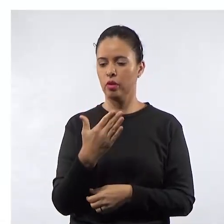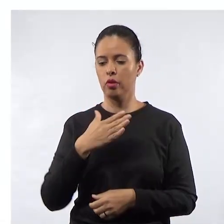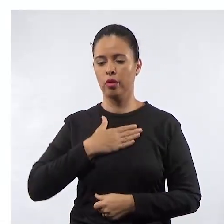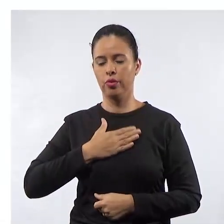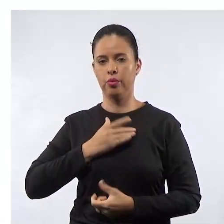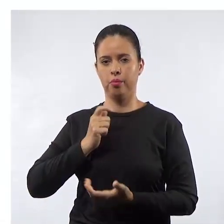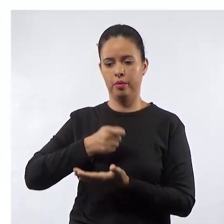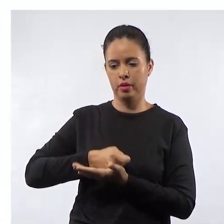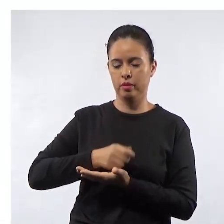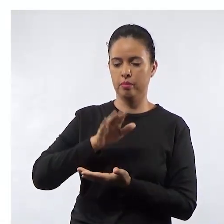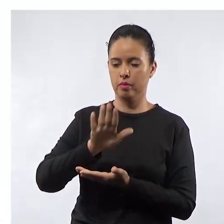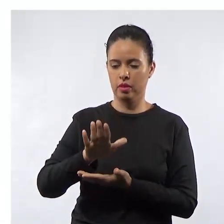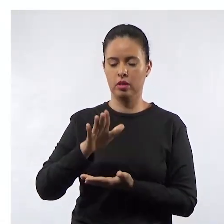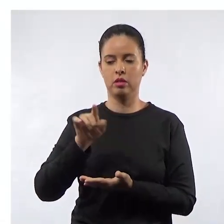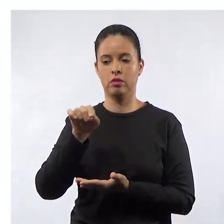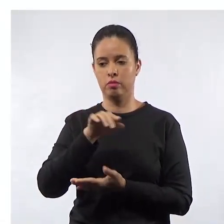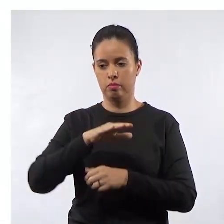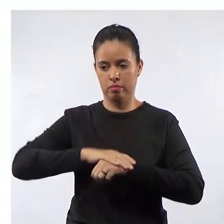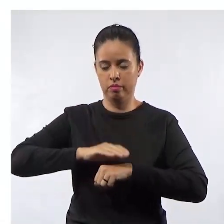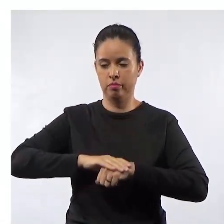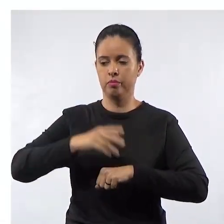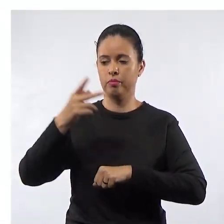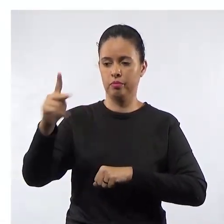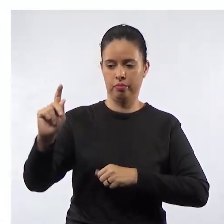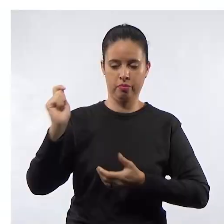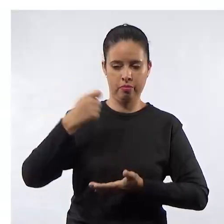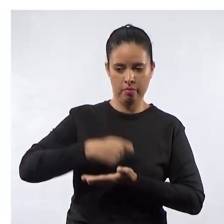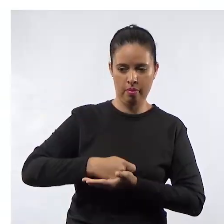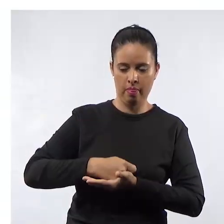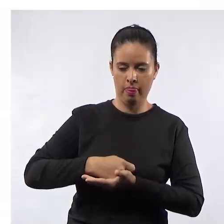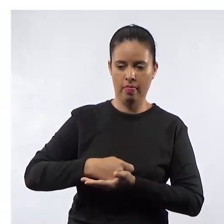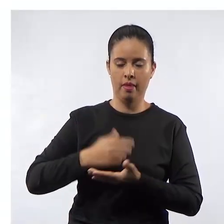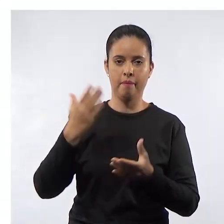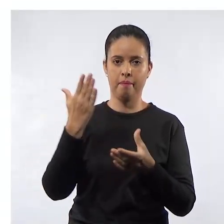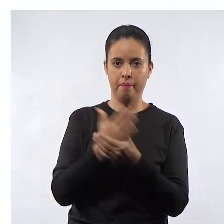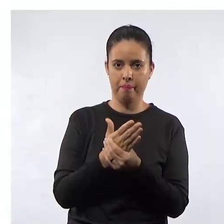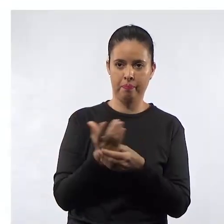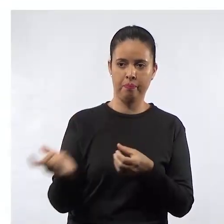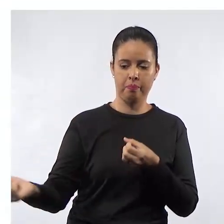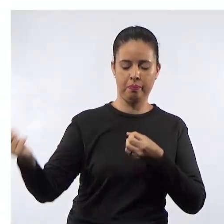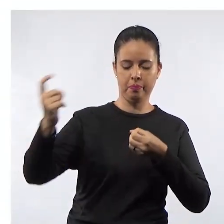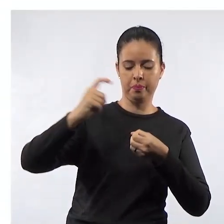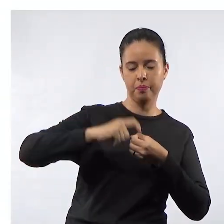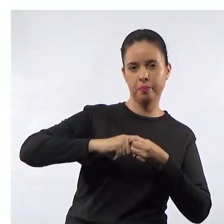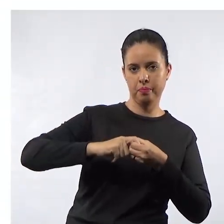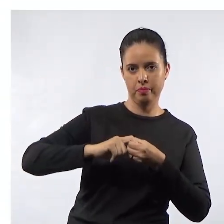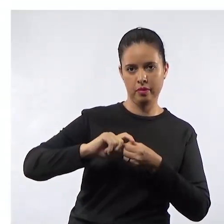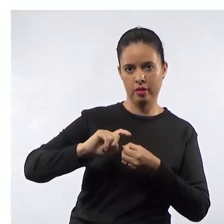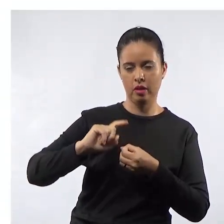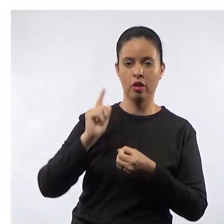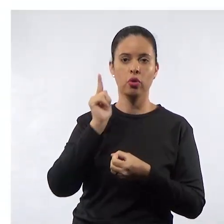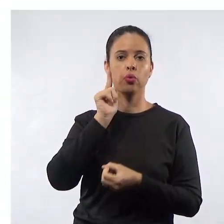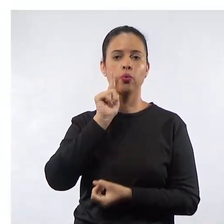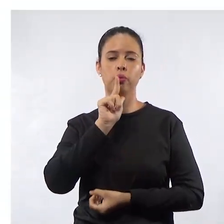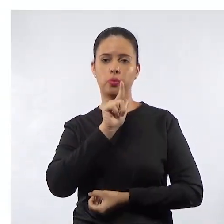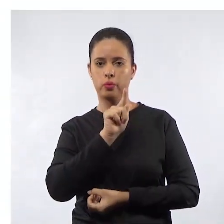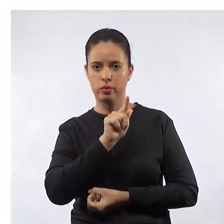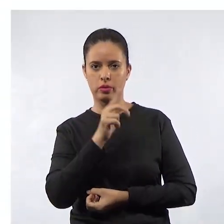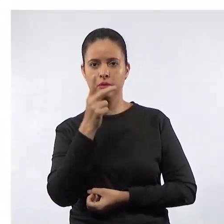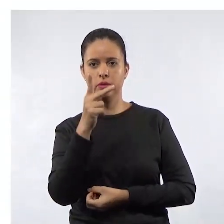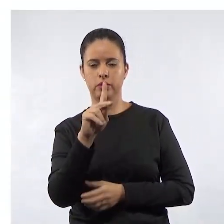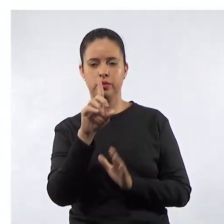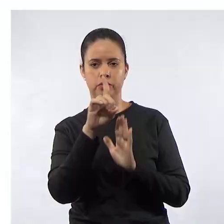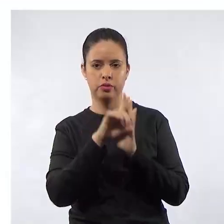eu paguei isso aqui, mas isso aqui era para você que tinha que pagar. Então, você entra com uma ação regressiva para estar alcançando